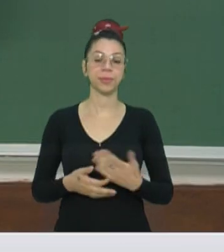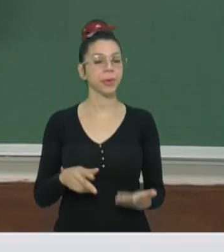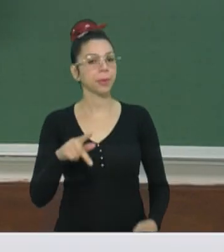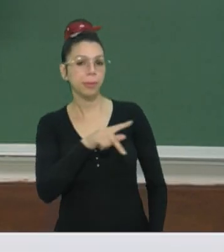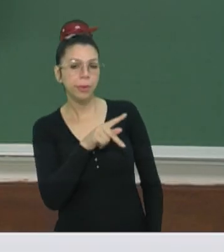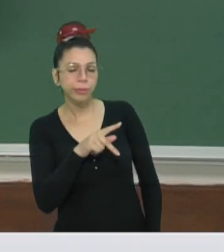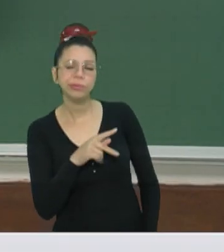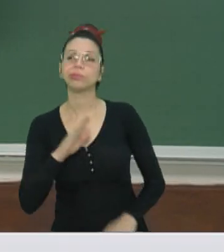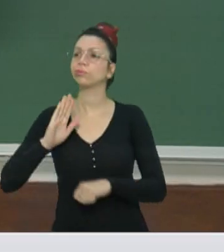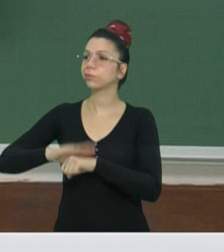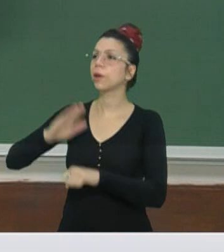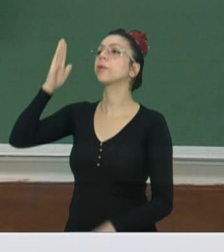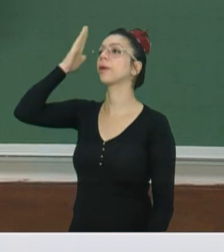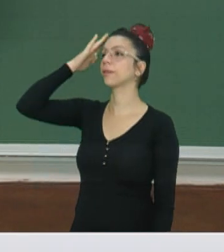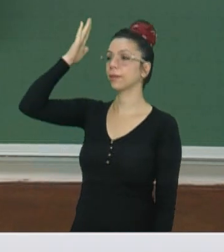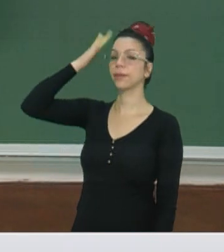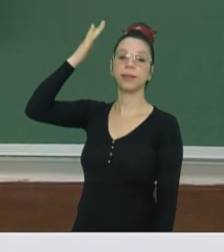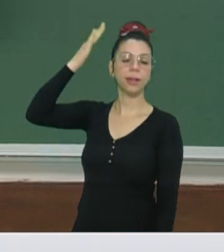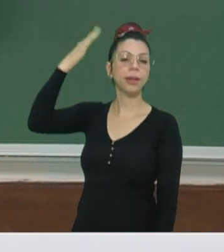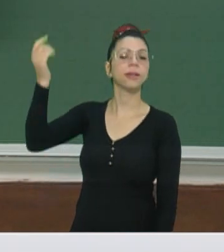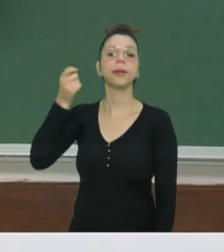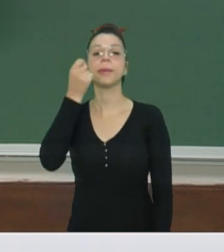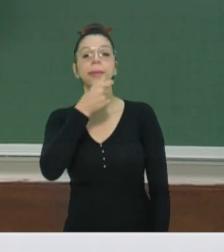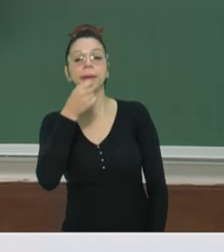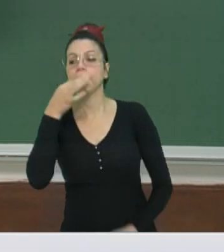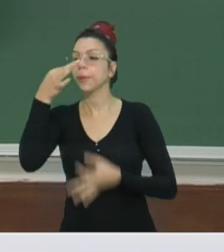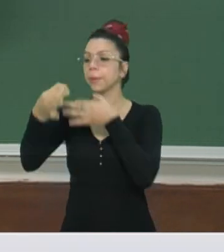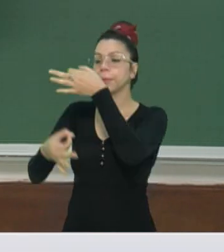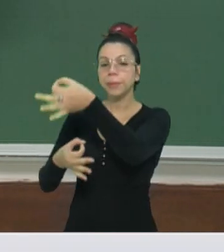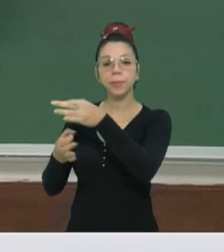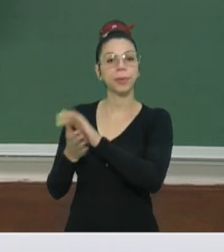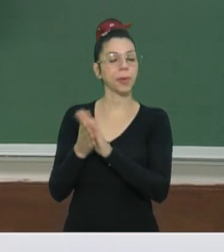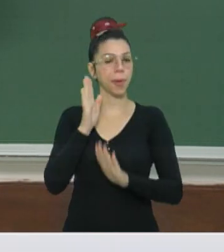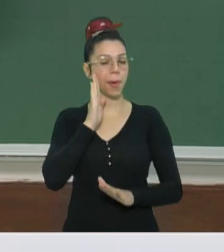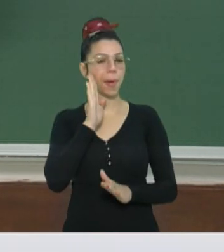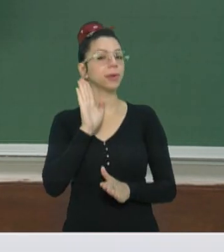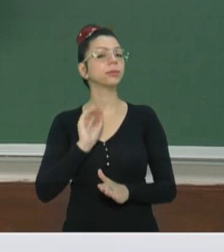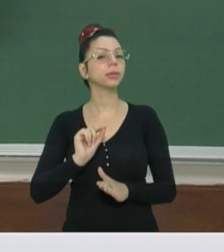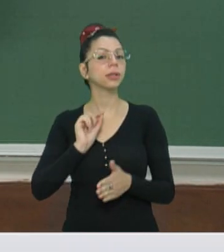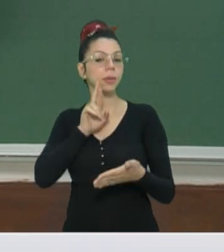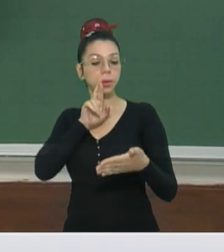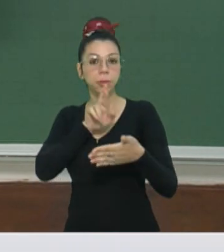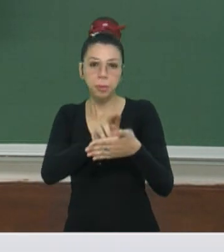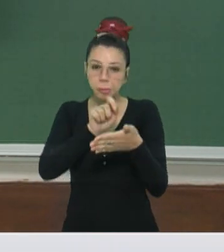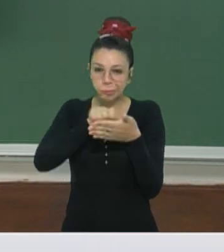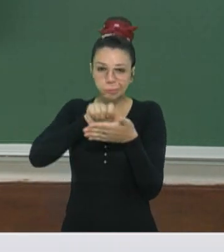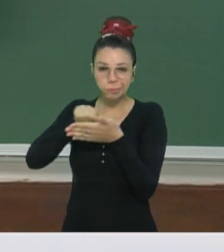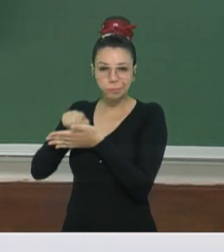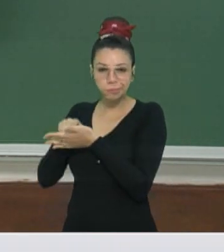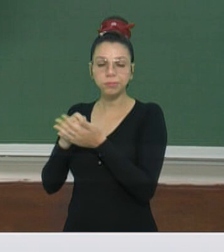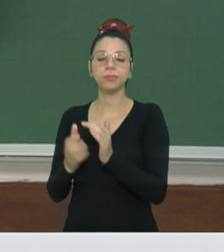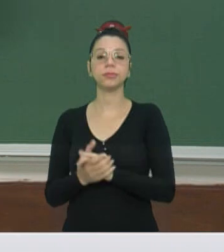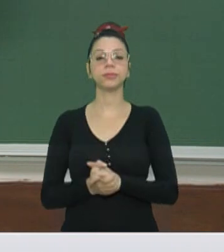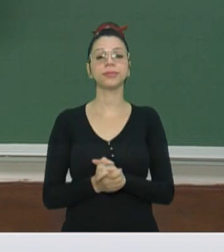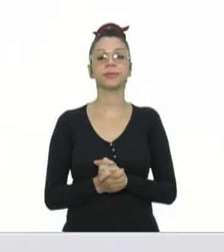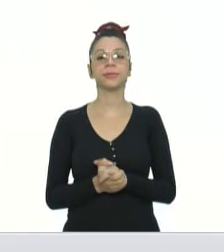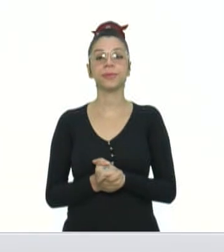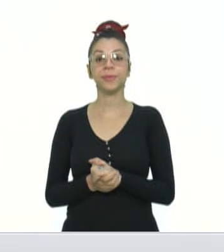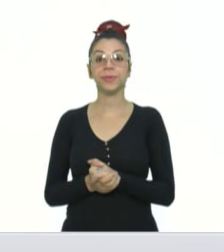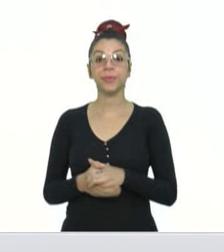Professora, eu já sei do humor e sei da crítica. E já olha o que eu coloquei, professora. O